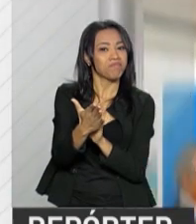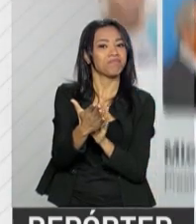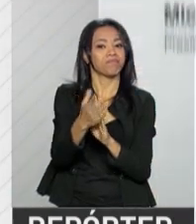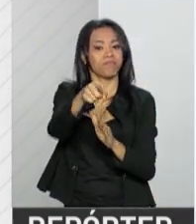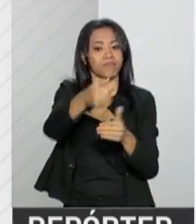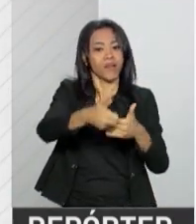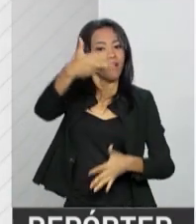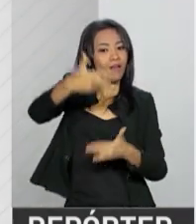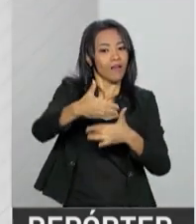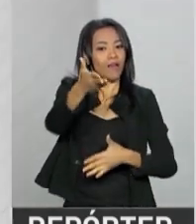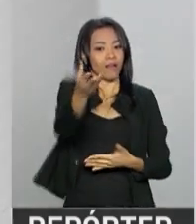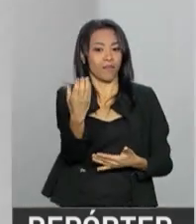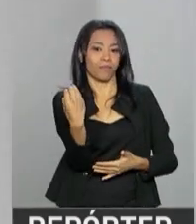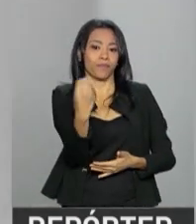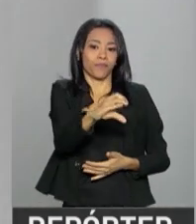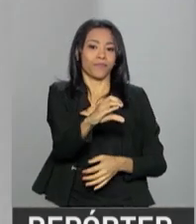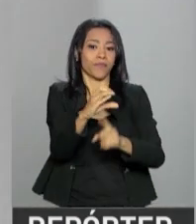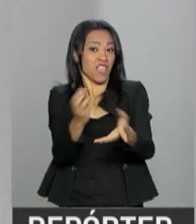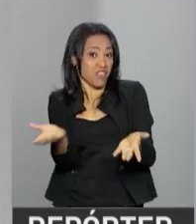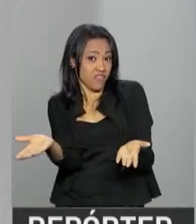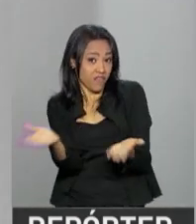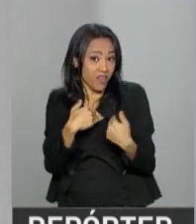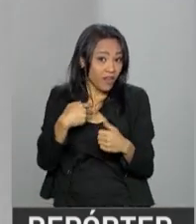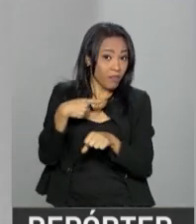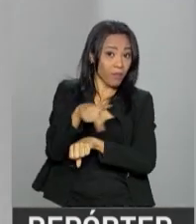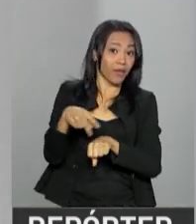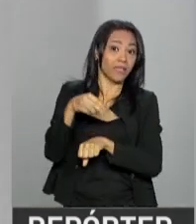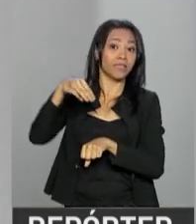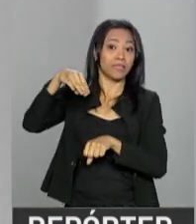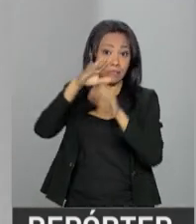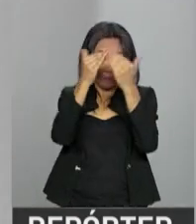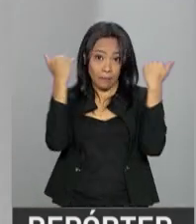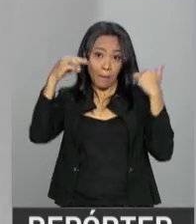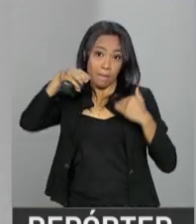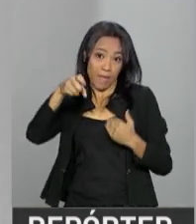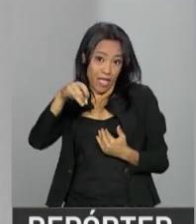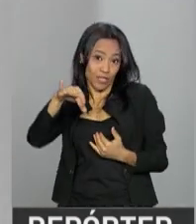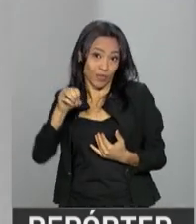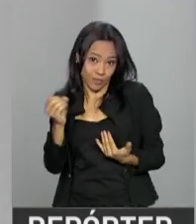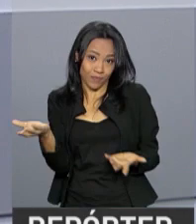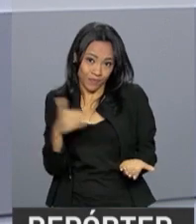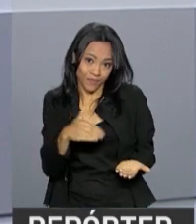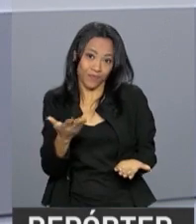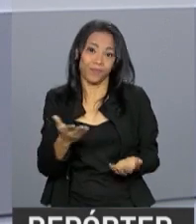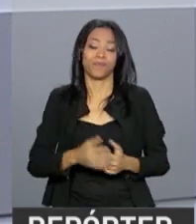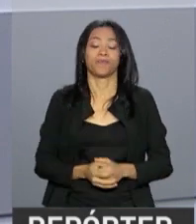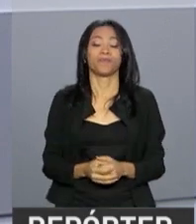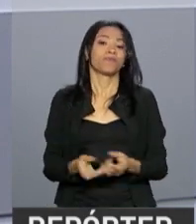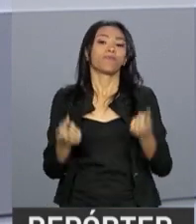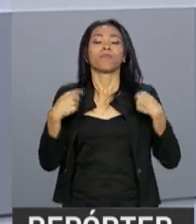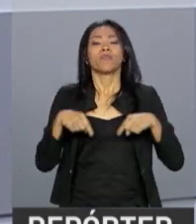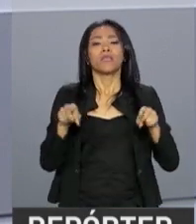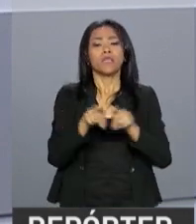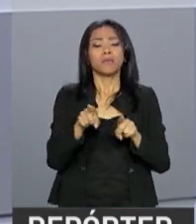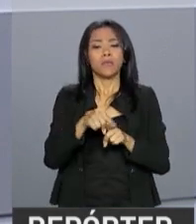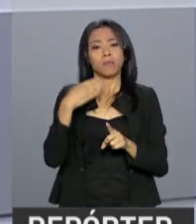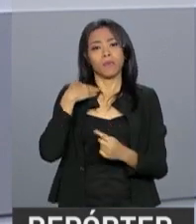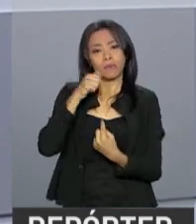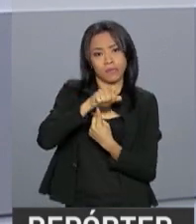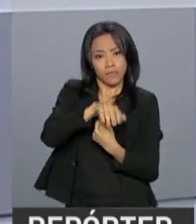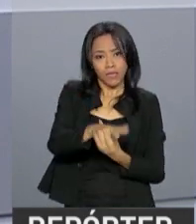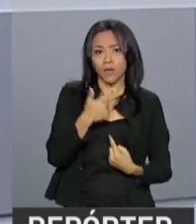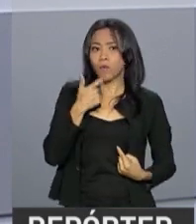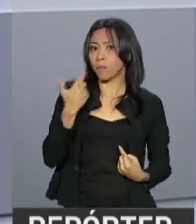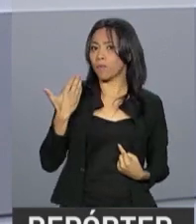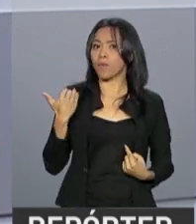sociais e disse wen ao méxico estamos todos na torcida o banco central divulgou agora há pouco